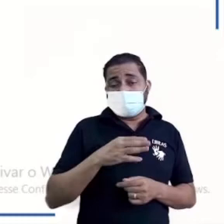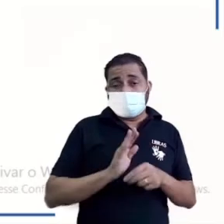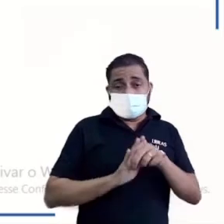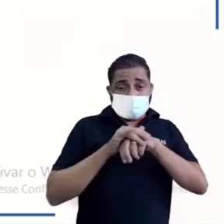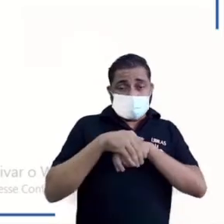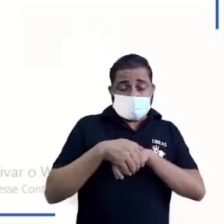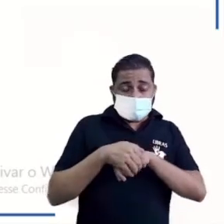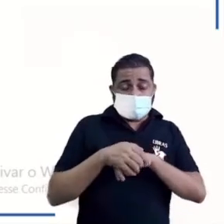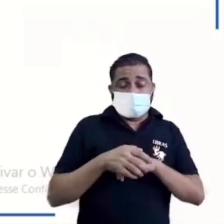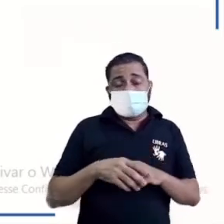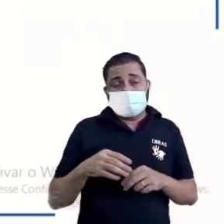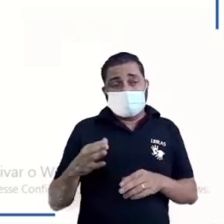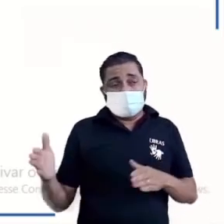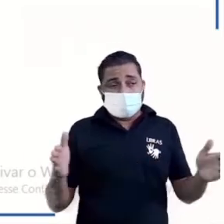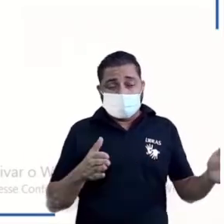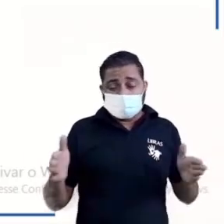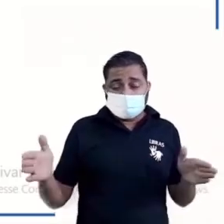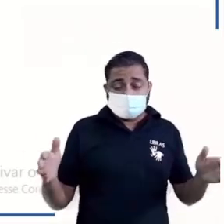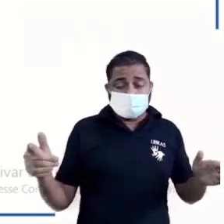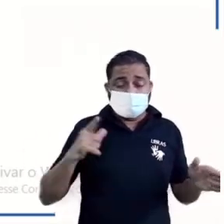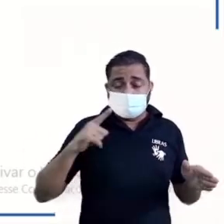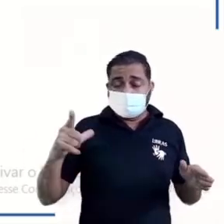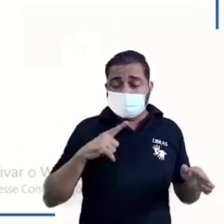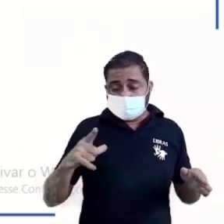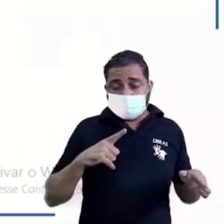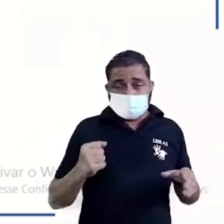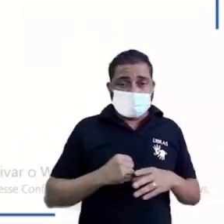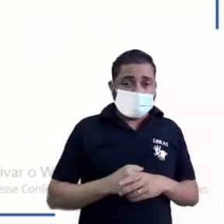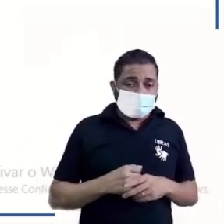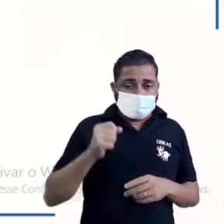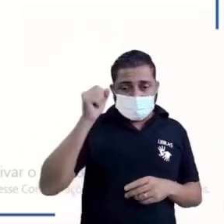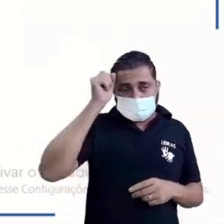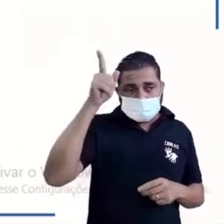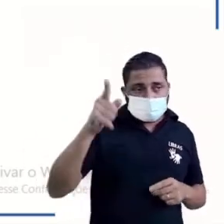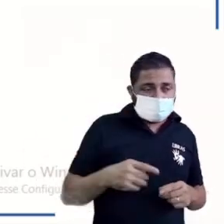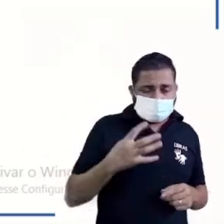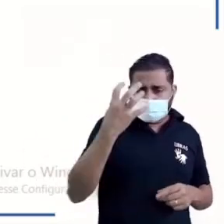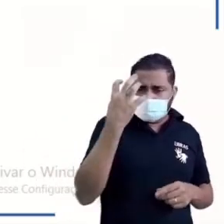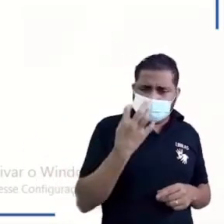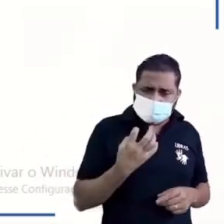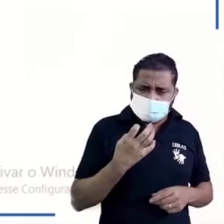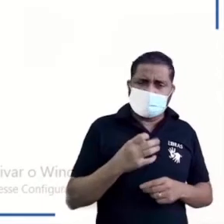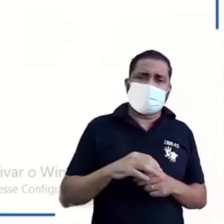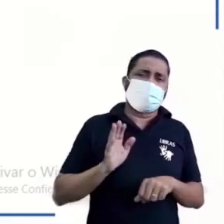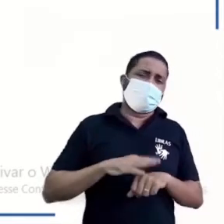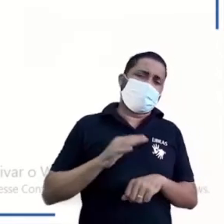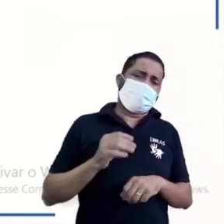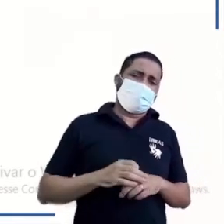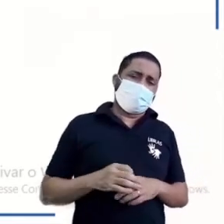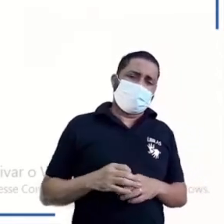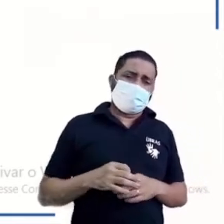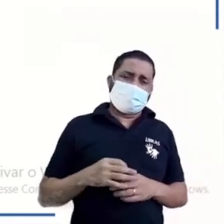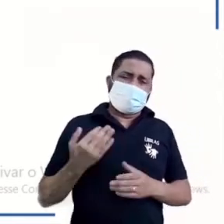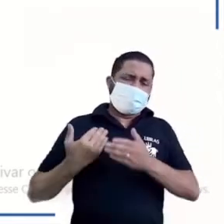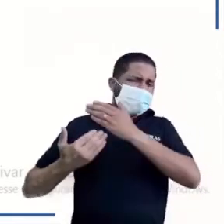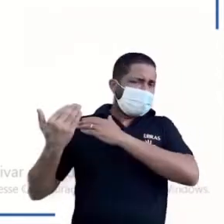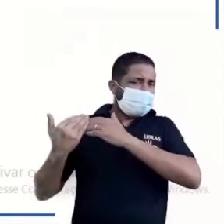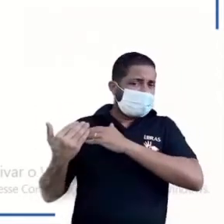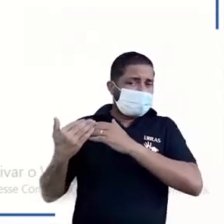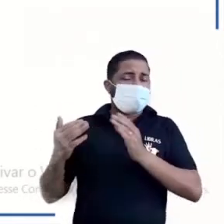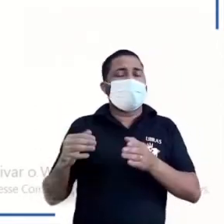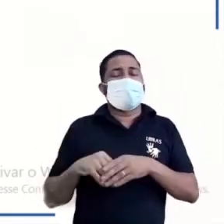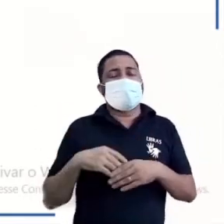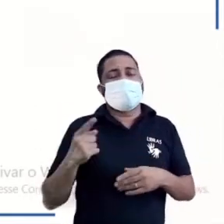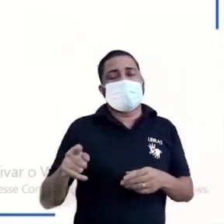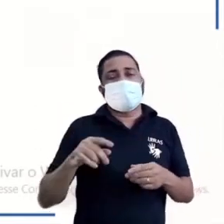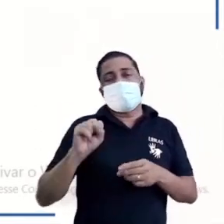se rebatem no outro, né? Então você tem uma ideia de serenidade, de composição mais clássica, né? Inclusive a simetria é